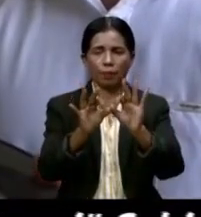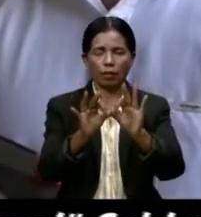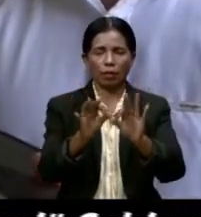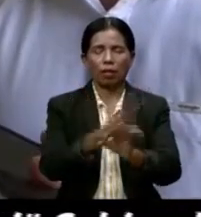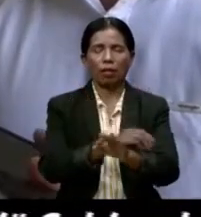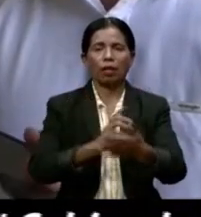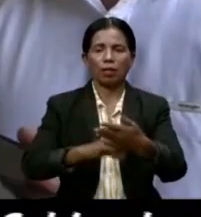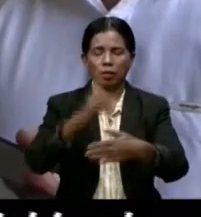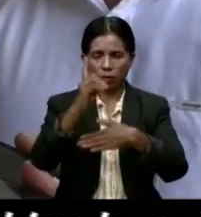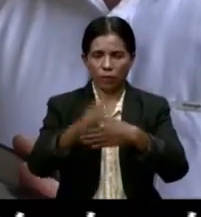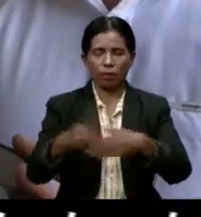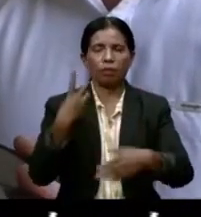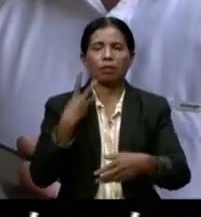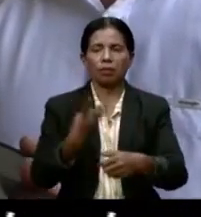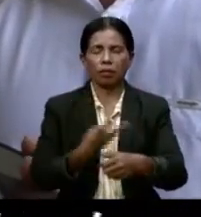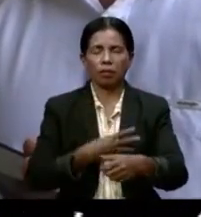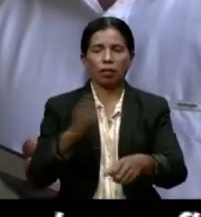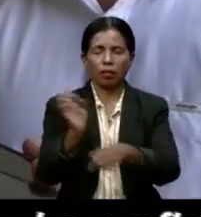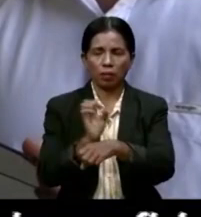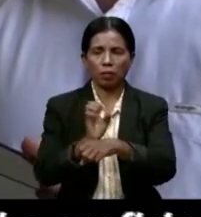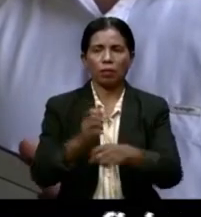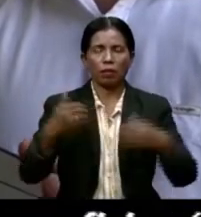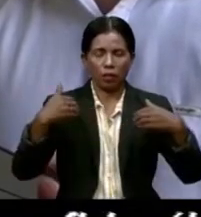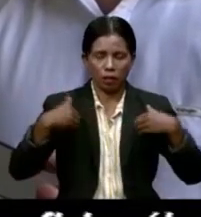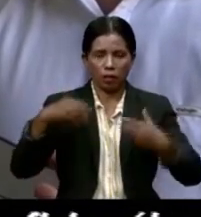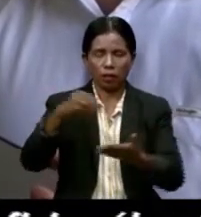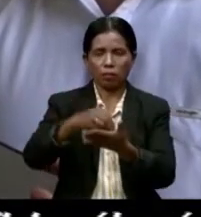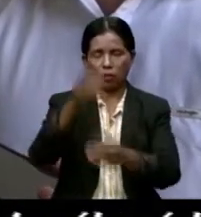parte da desenvolve tenia economia. E hamus mus confiança.